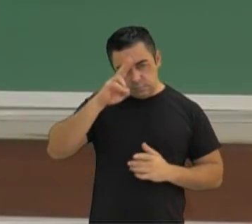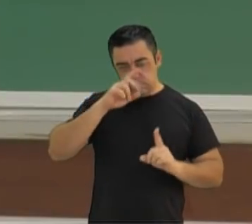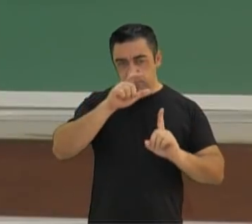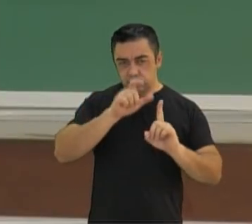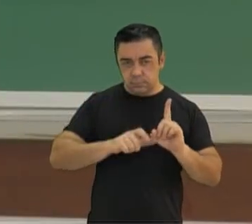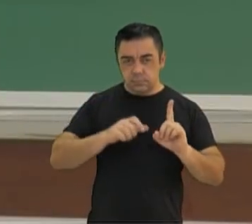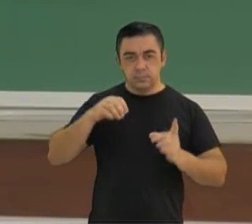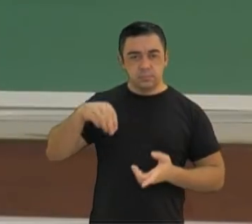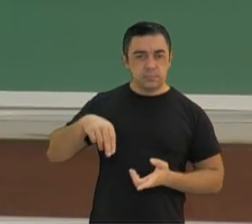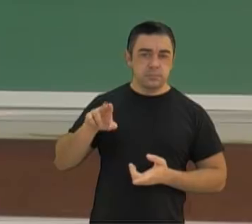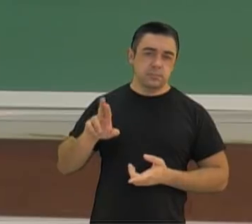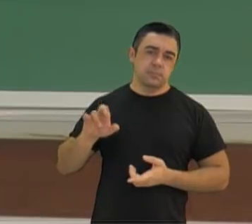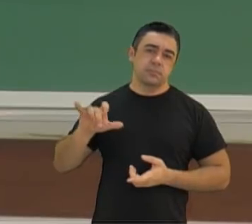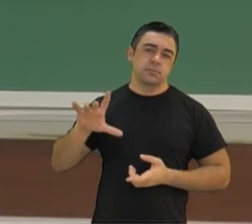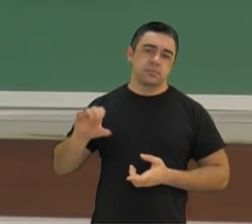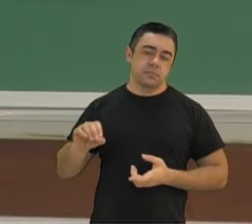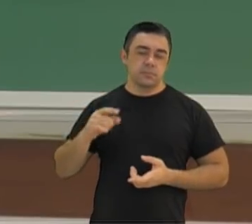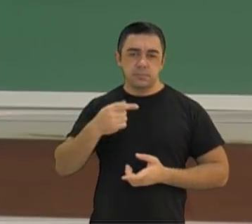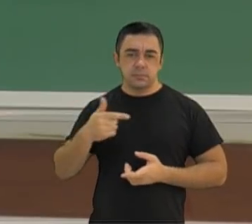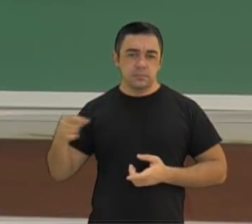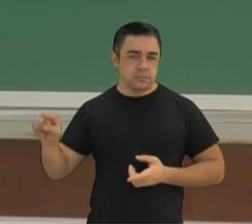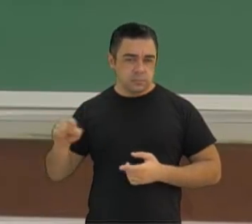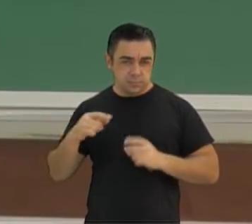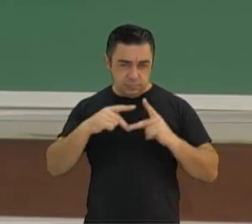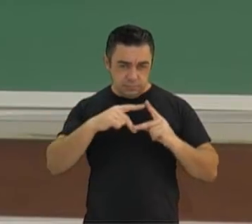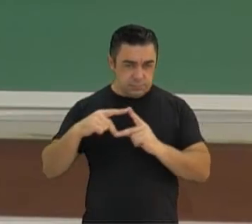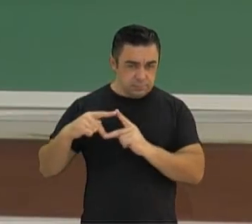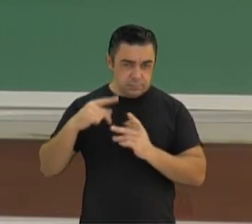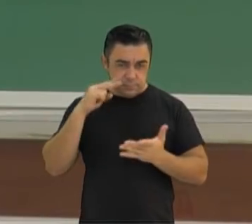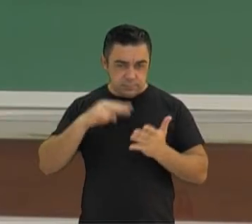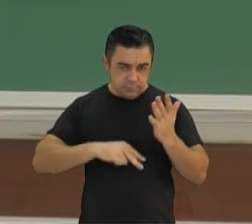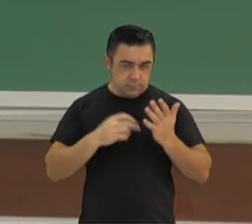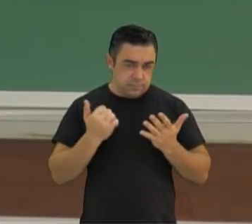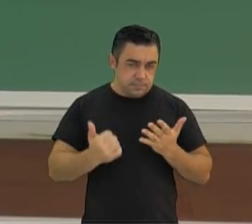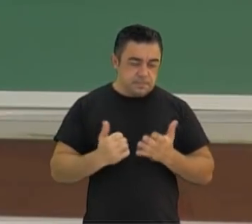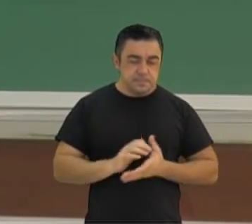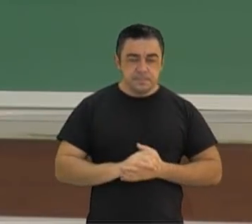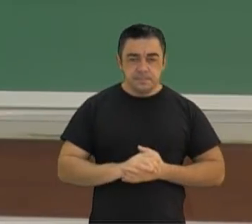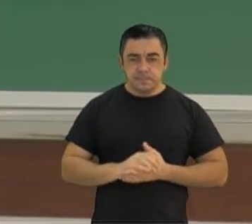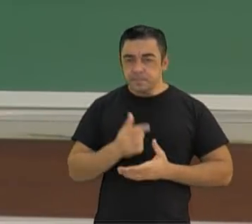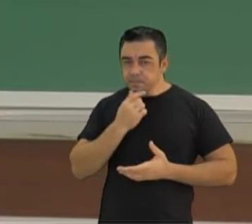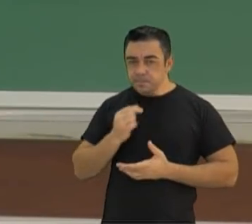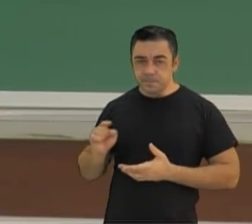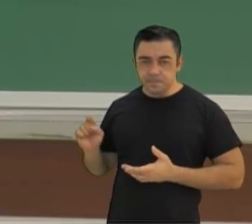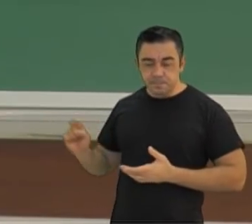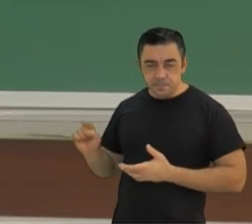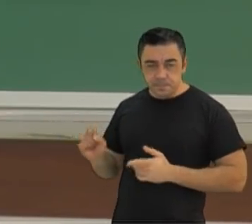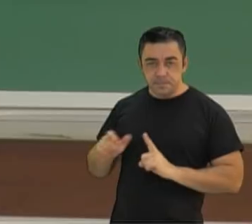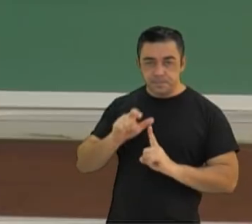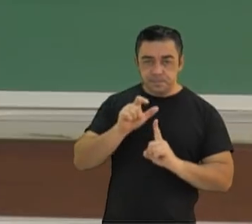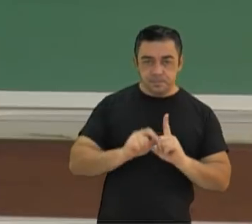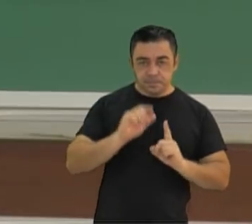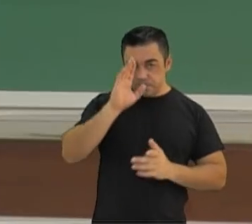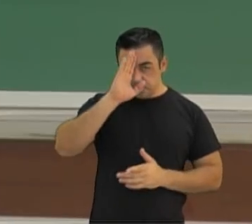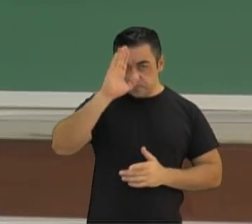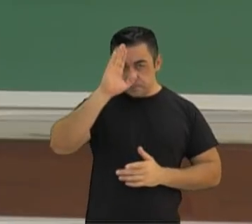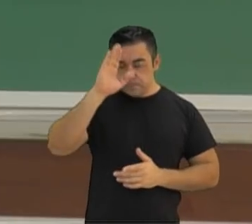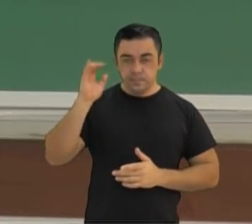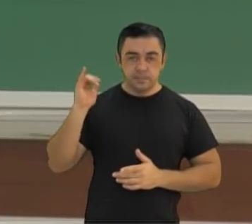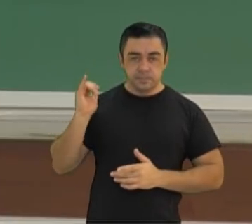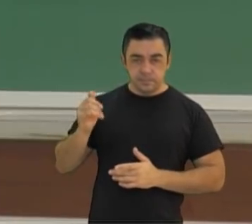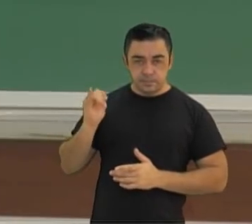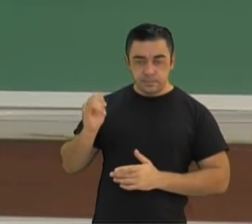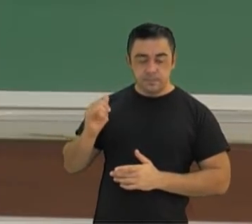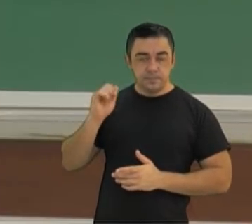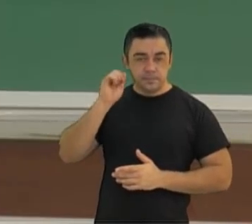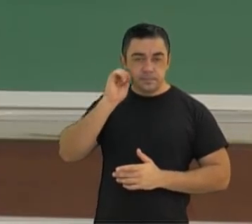nossa última tirinha? Com certeza sim. Vamos lá? Murilo, um dos personagens principais da revista Relatos